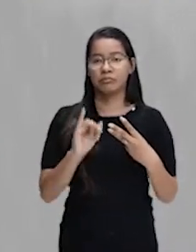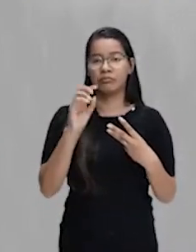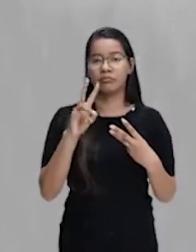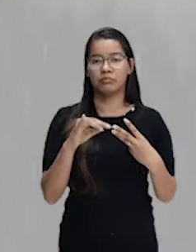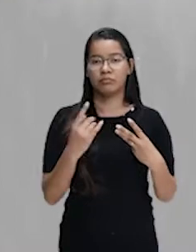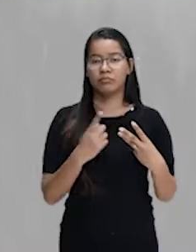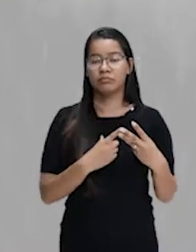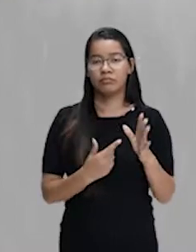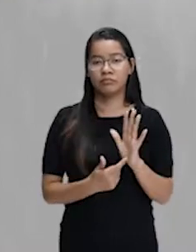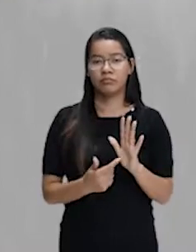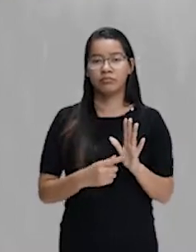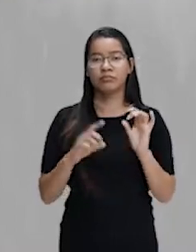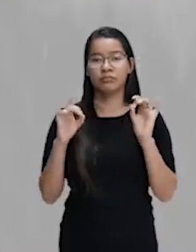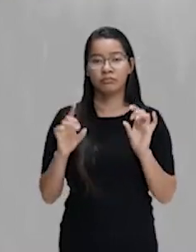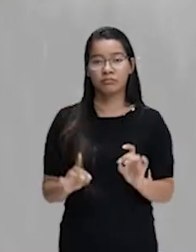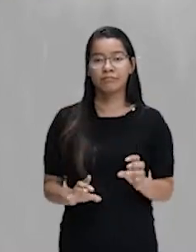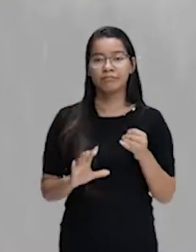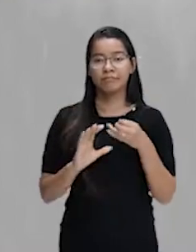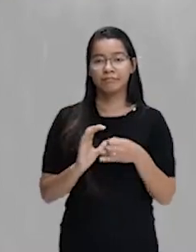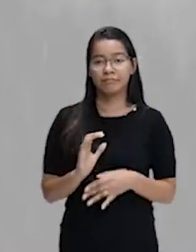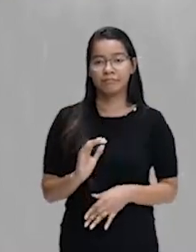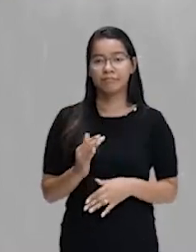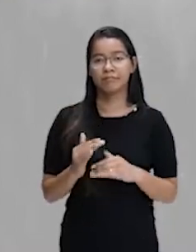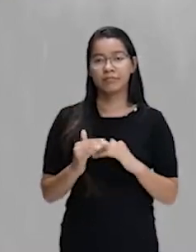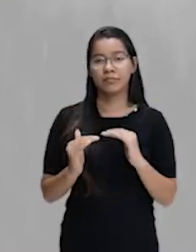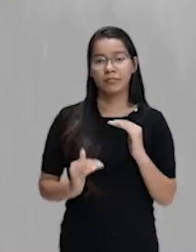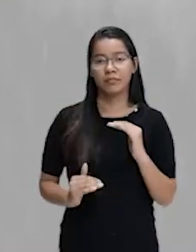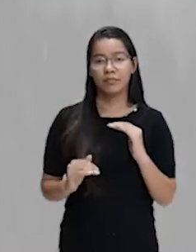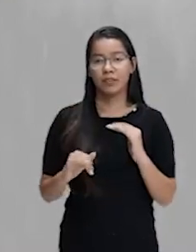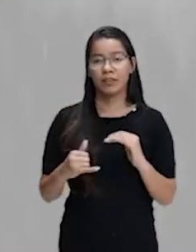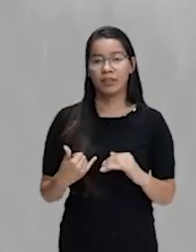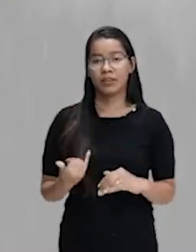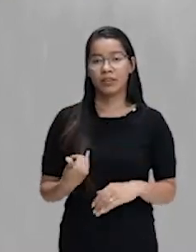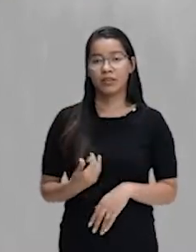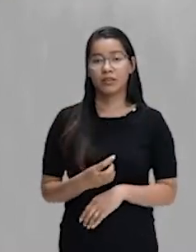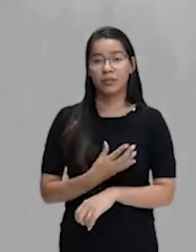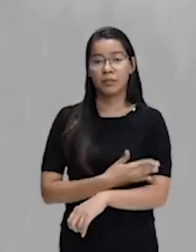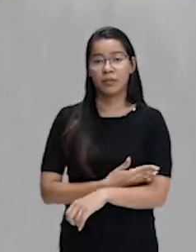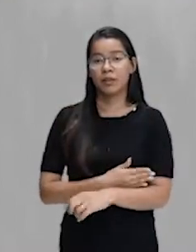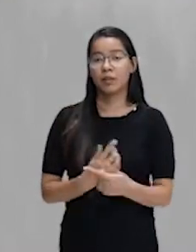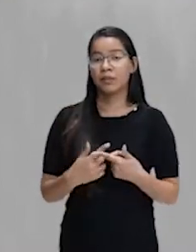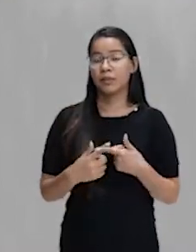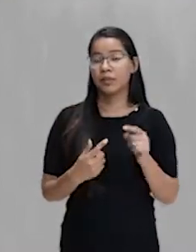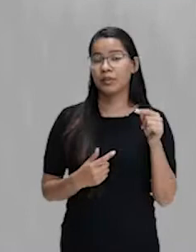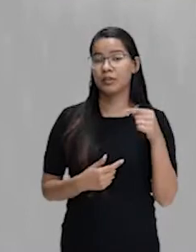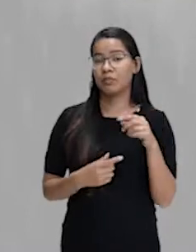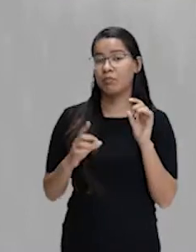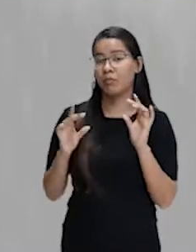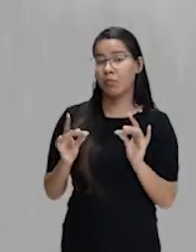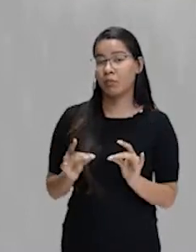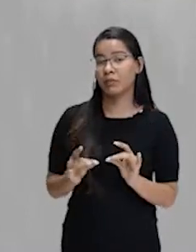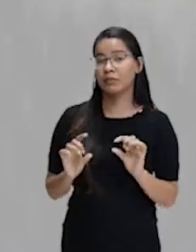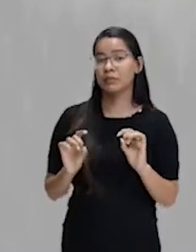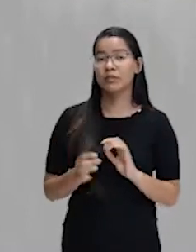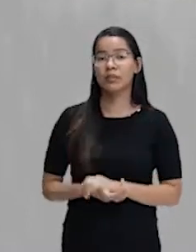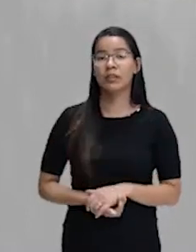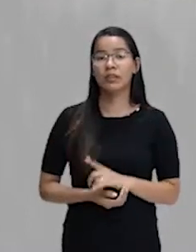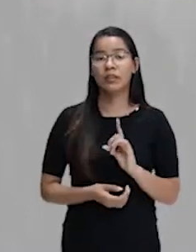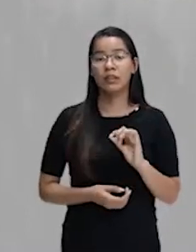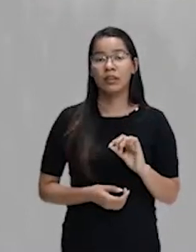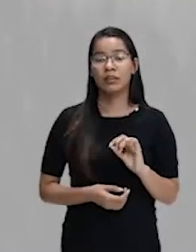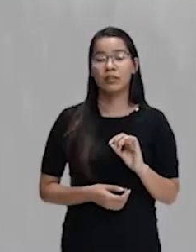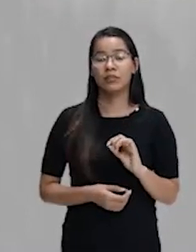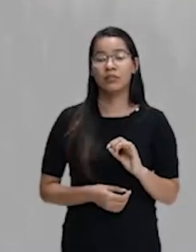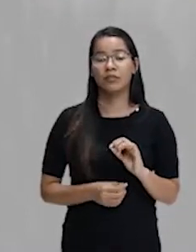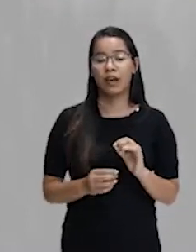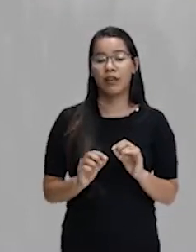principais características da Baixa Idade Média e por que a Baixa Idade Média, nesse momento específico, do século XI ao século XIII, é